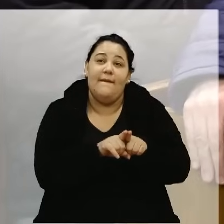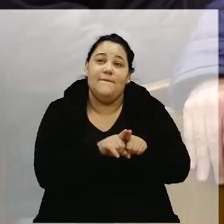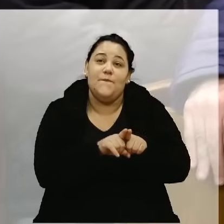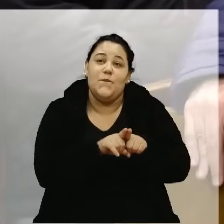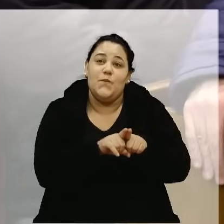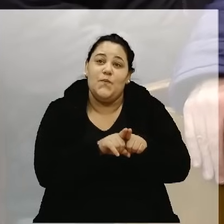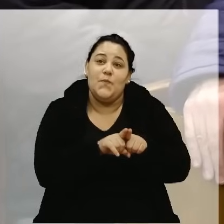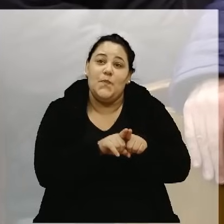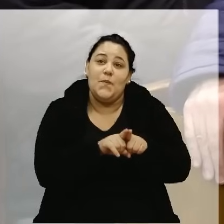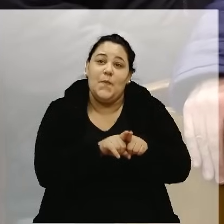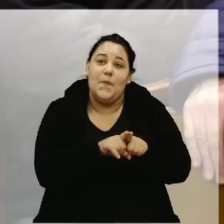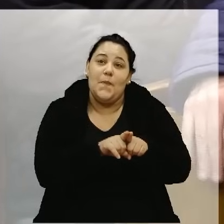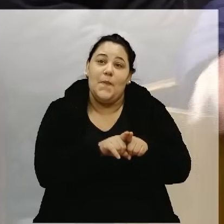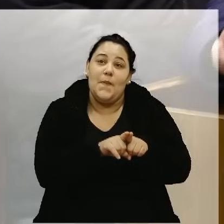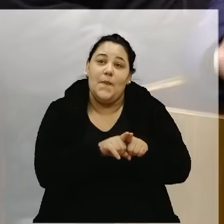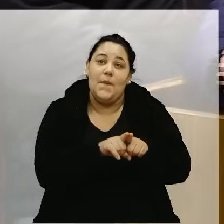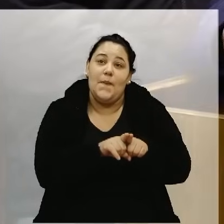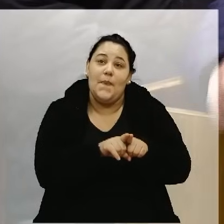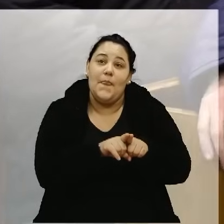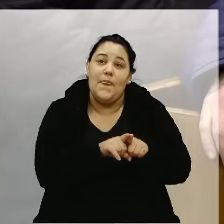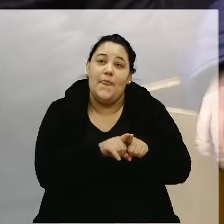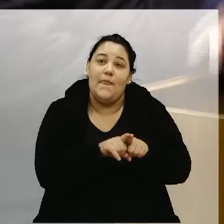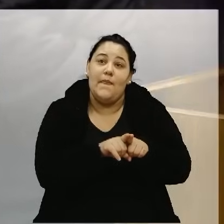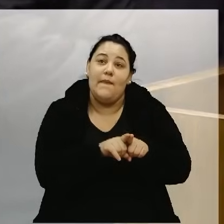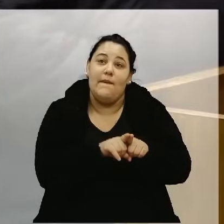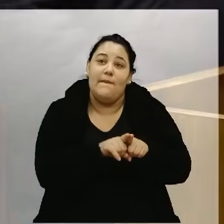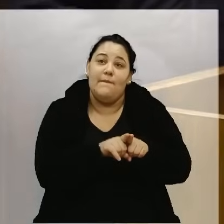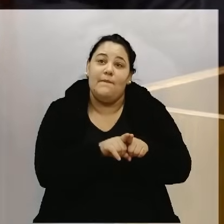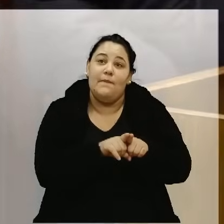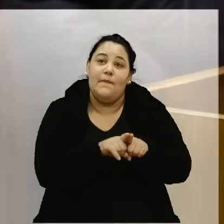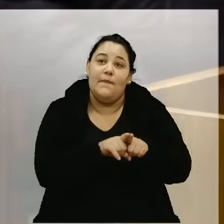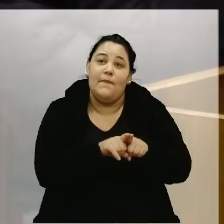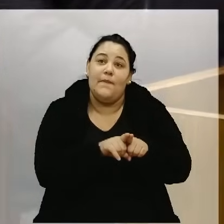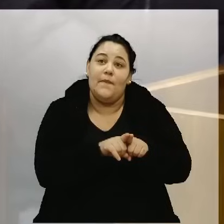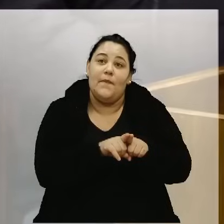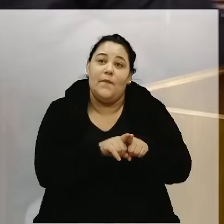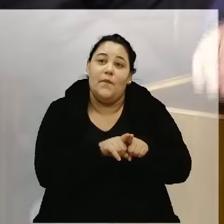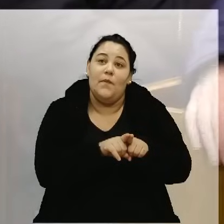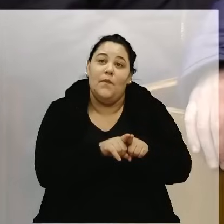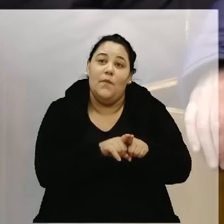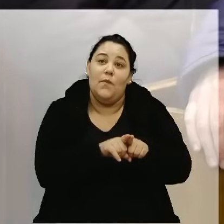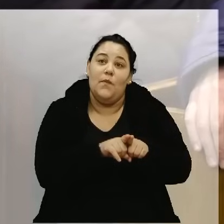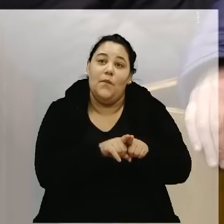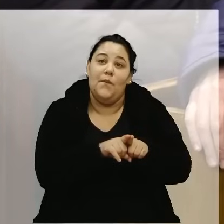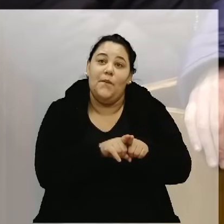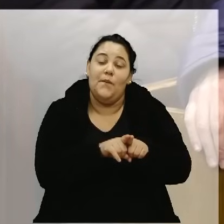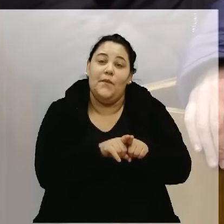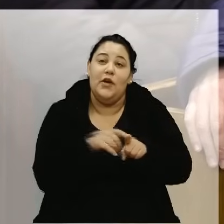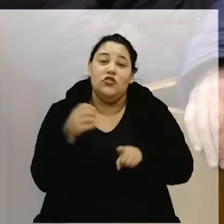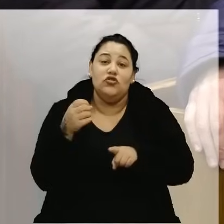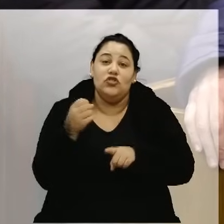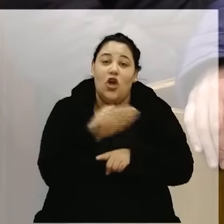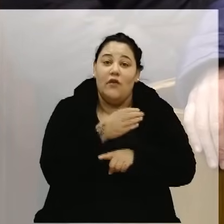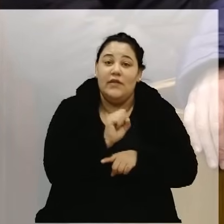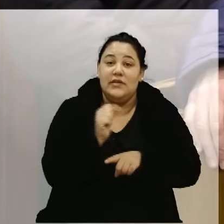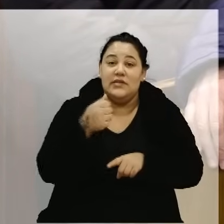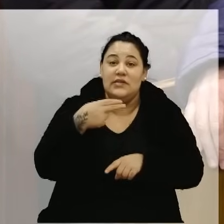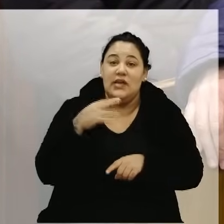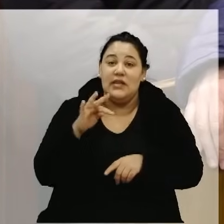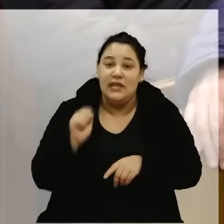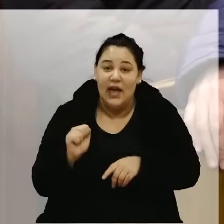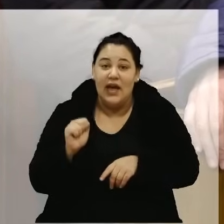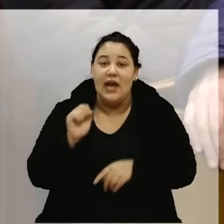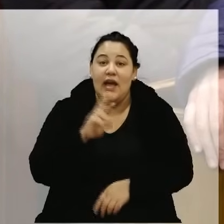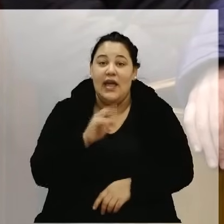a estação de Nova Santa Rita, tá? Mas não é isso que nós